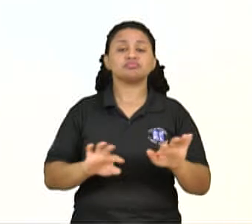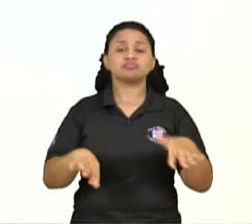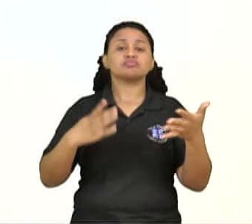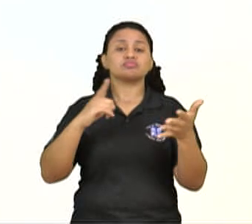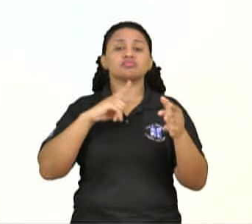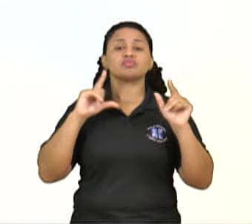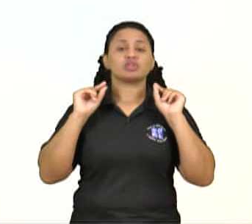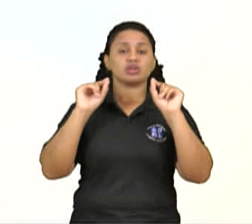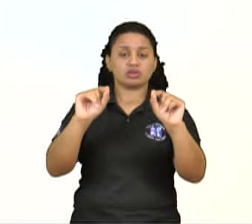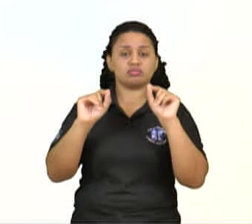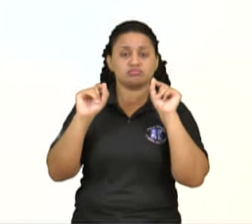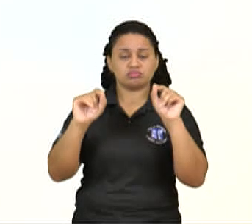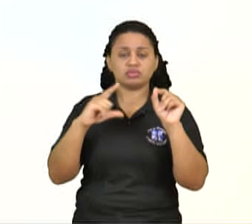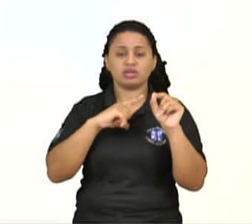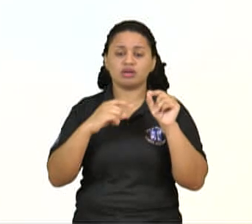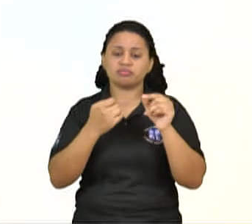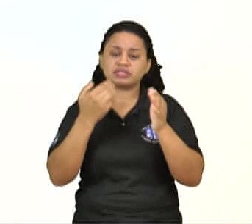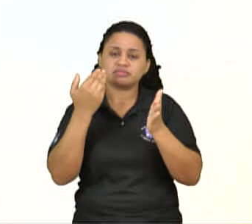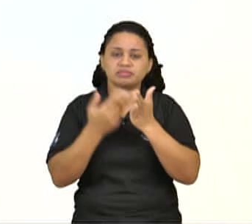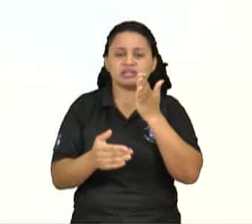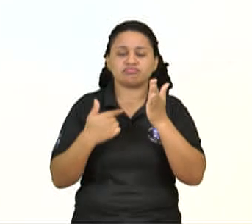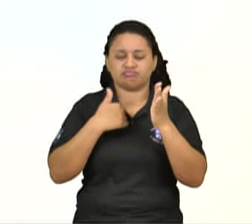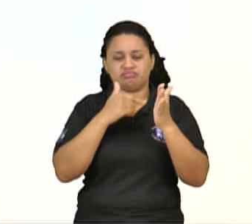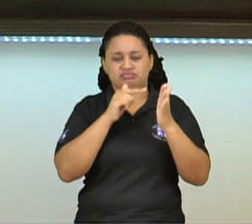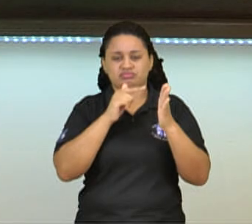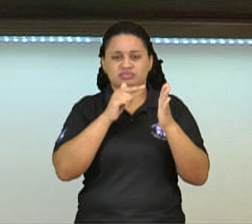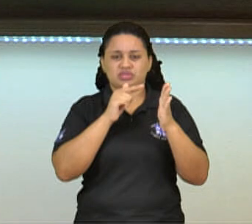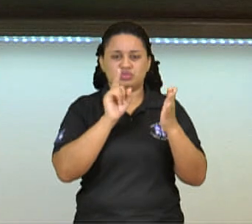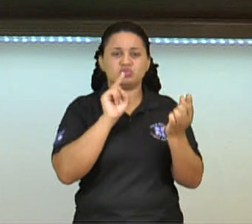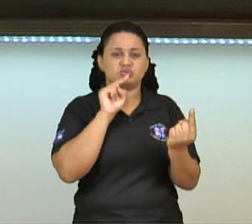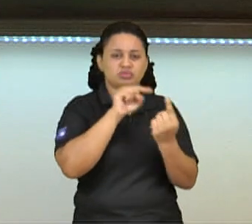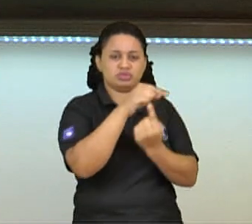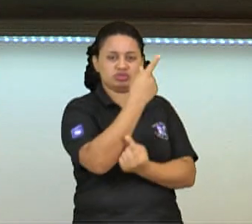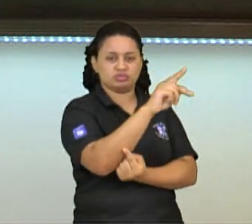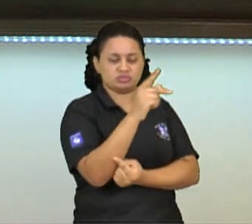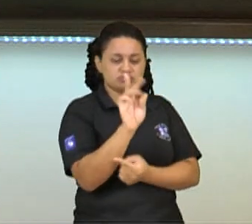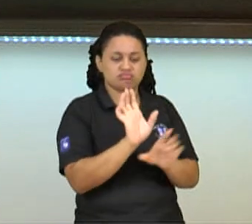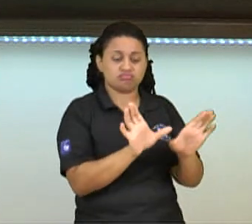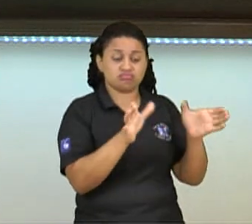com essa perca dos ideais, o movimento jacobino começa a